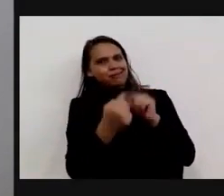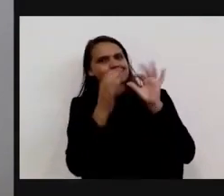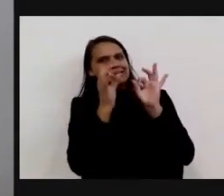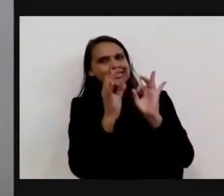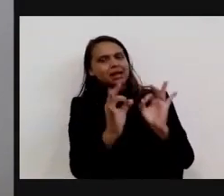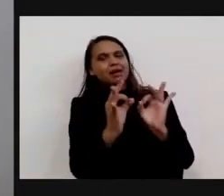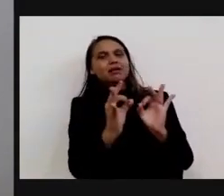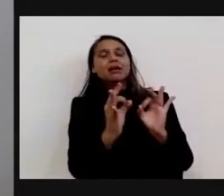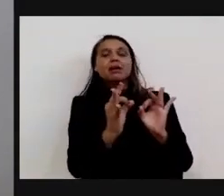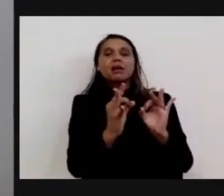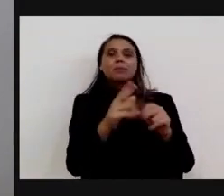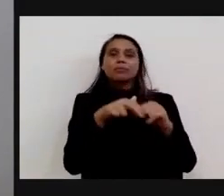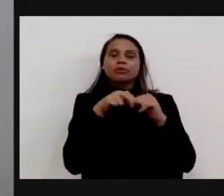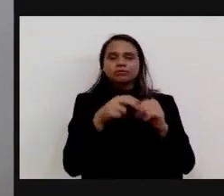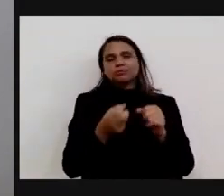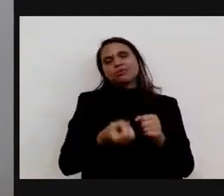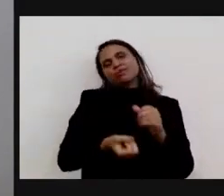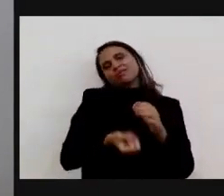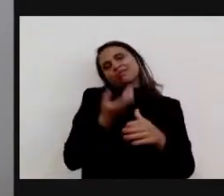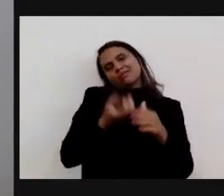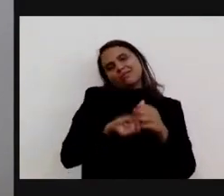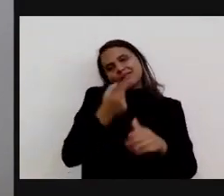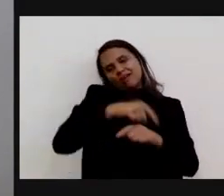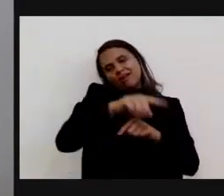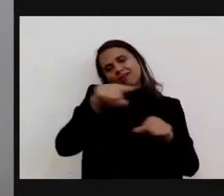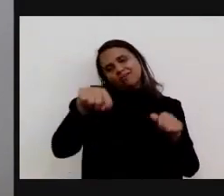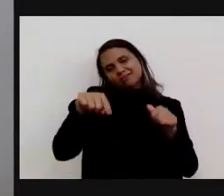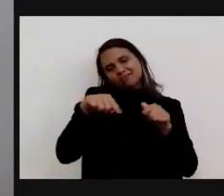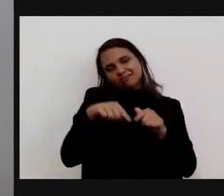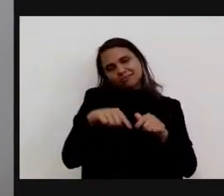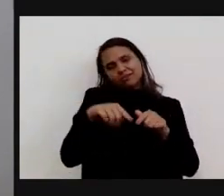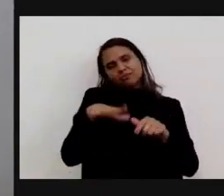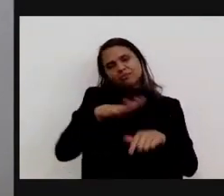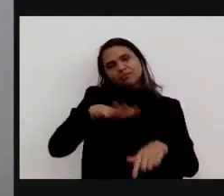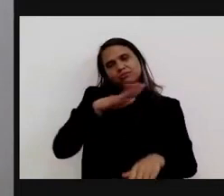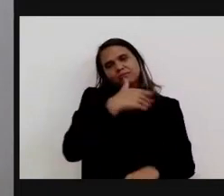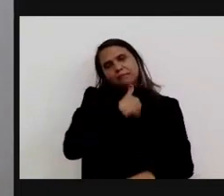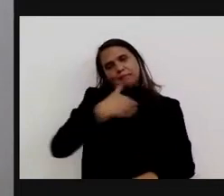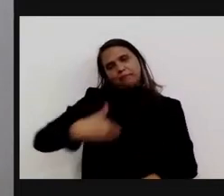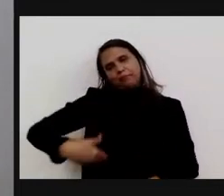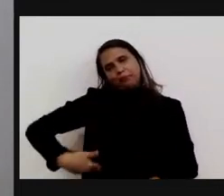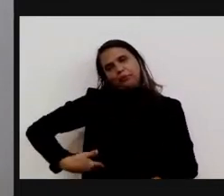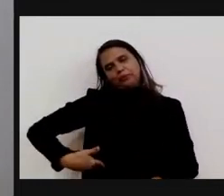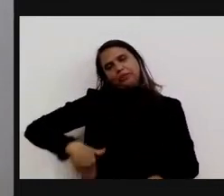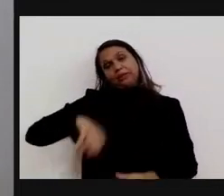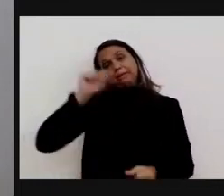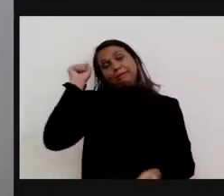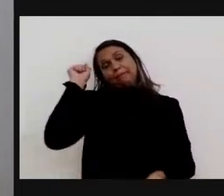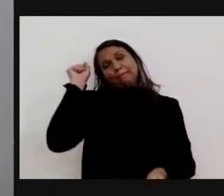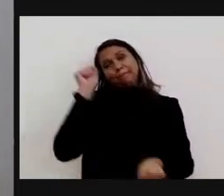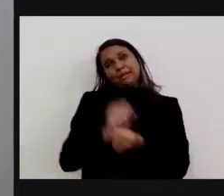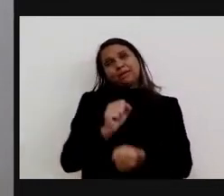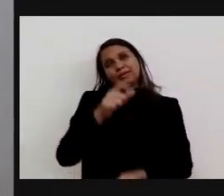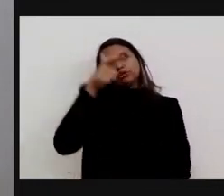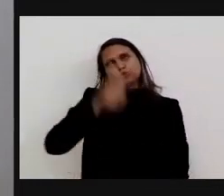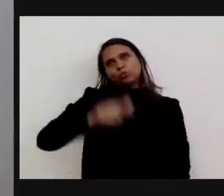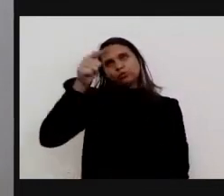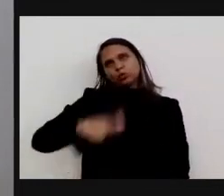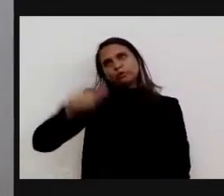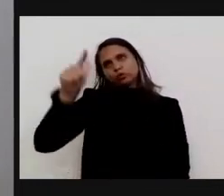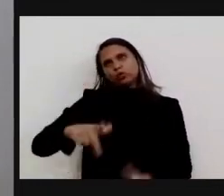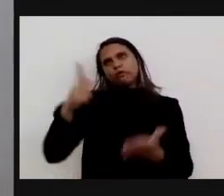então eu acho que é criarem um pouco dessa ambiência no setor público a gente parar de fazer mais do mesmo principalmente naquilo que a gente sabe que não dá certo